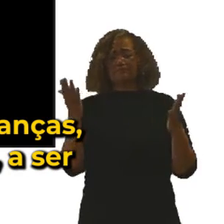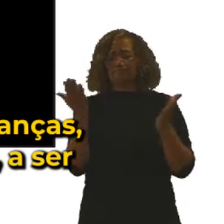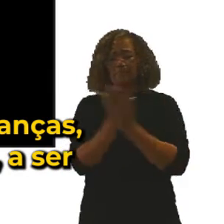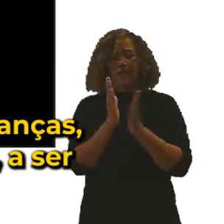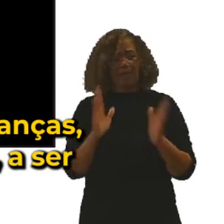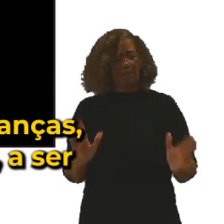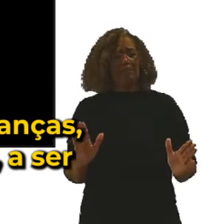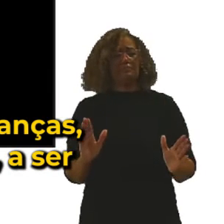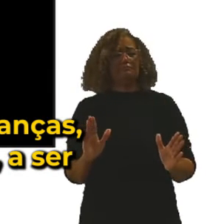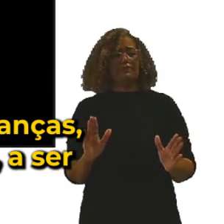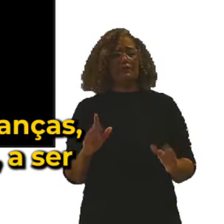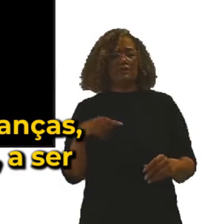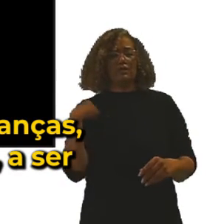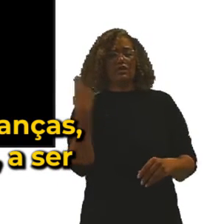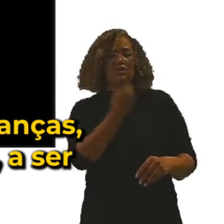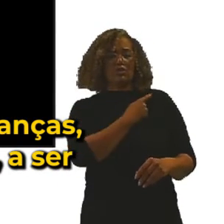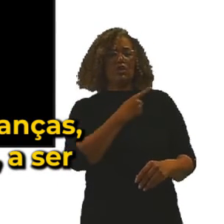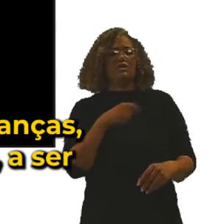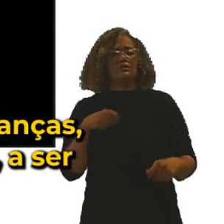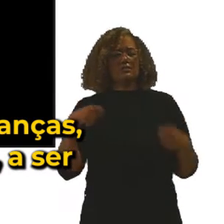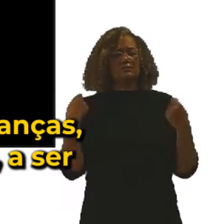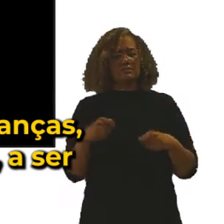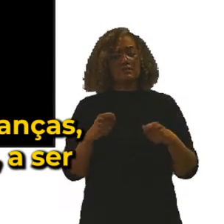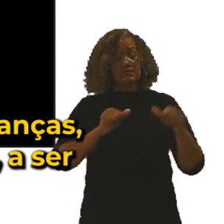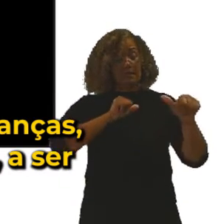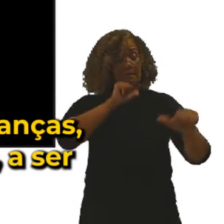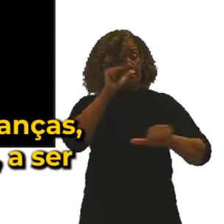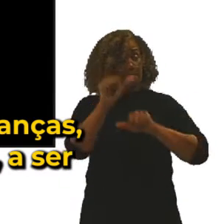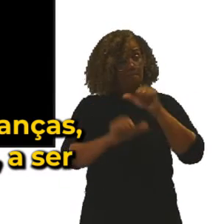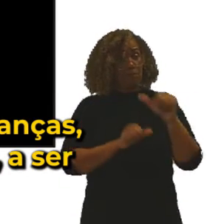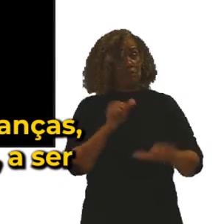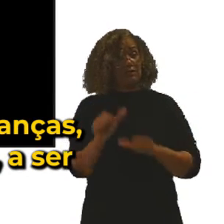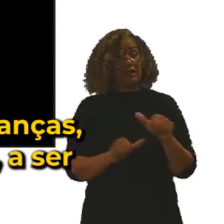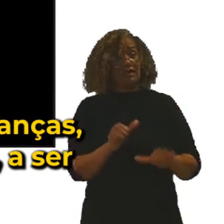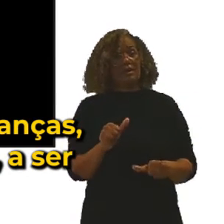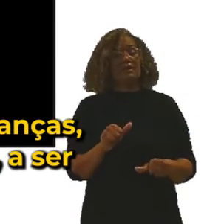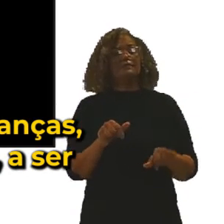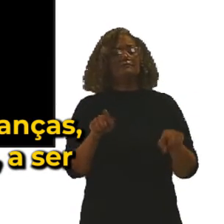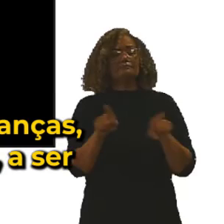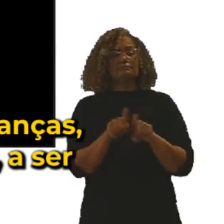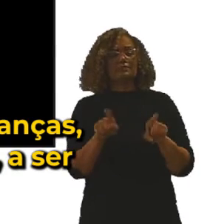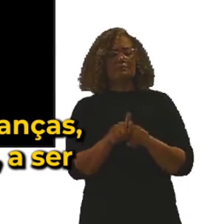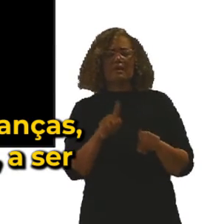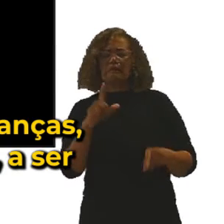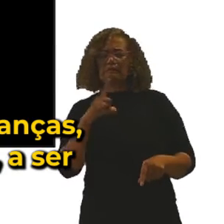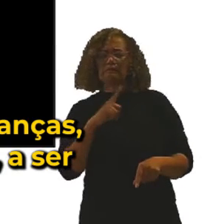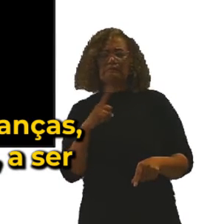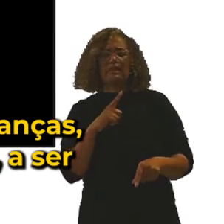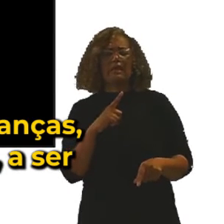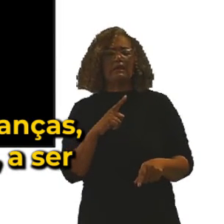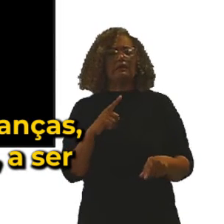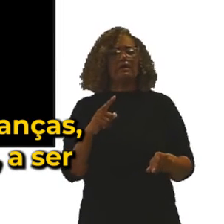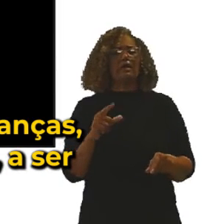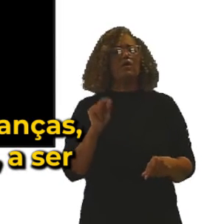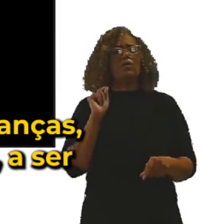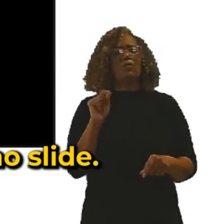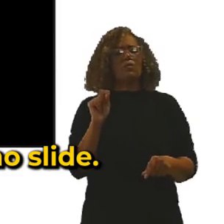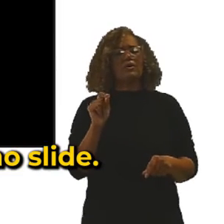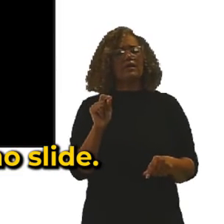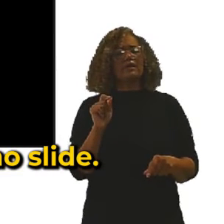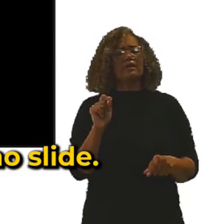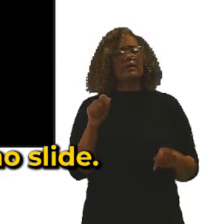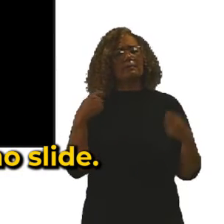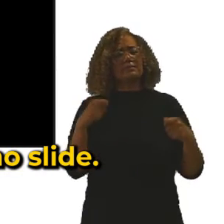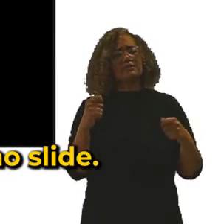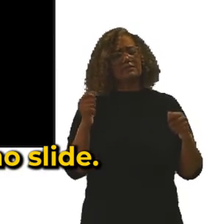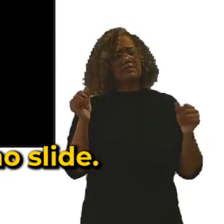estamos contribuindo para essas mudanças, para que esses matizes passem, portanto, a ser diluídos. Por